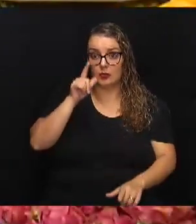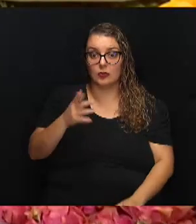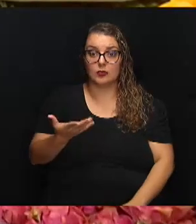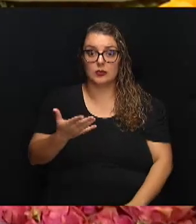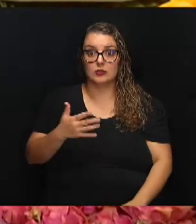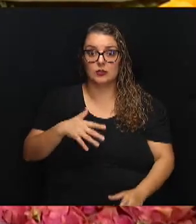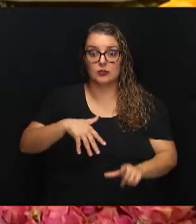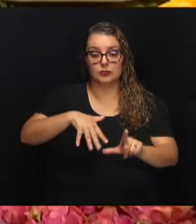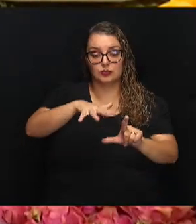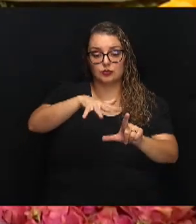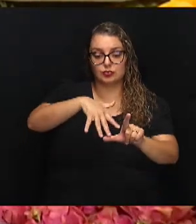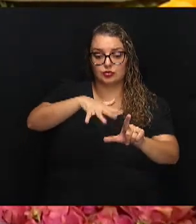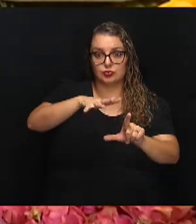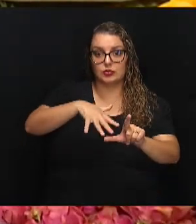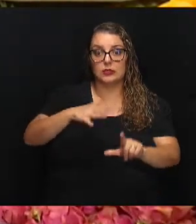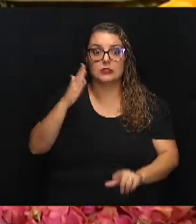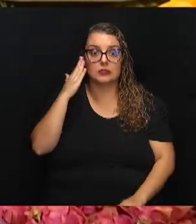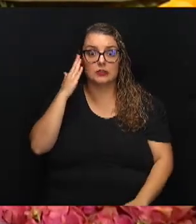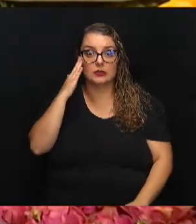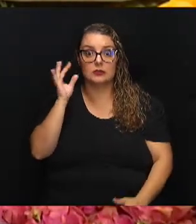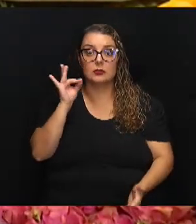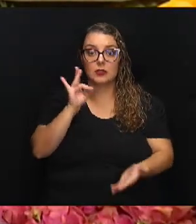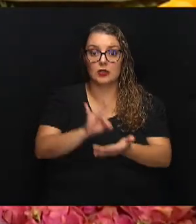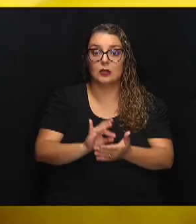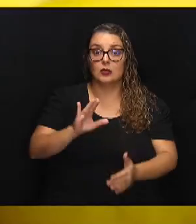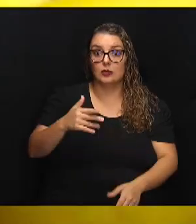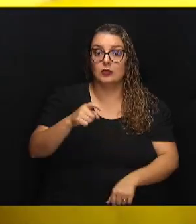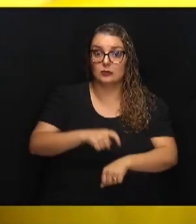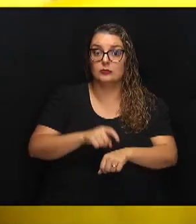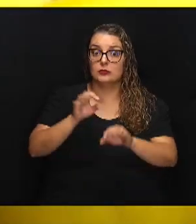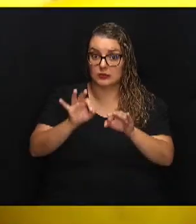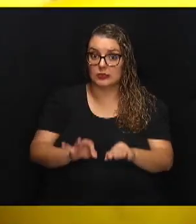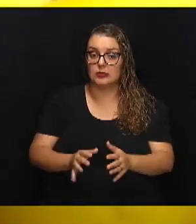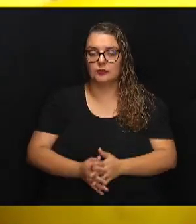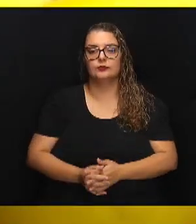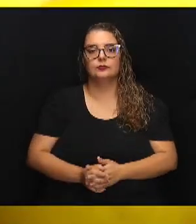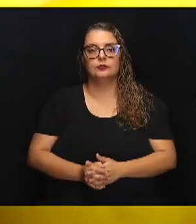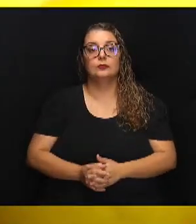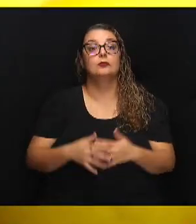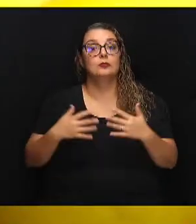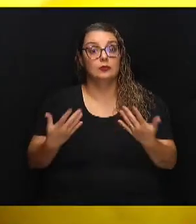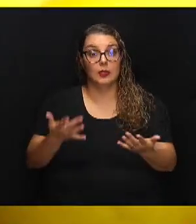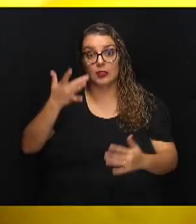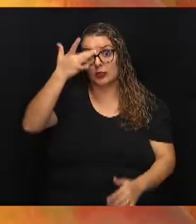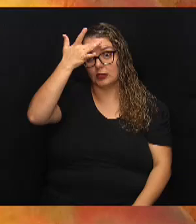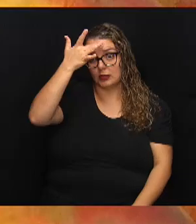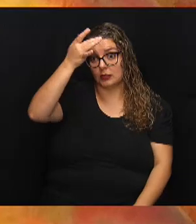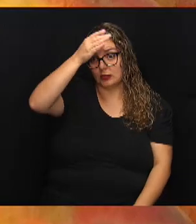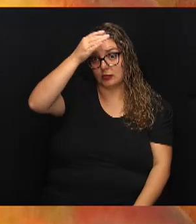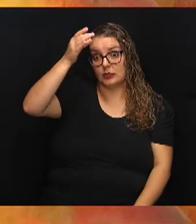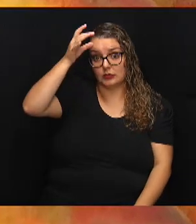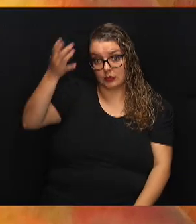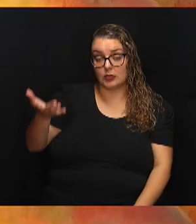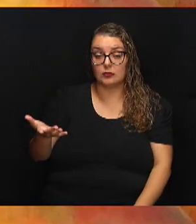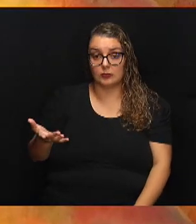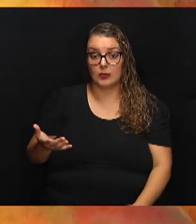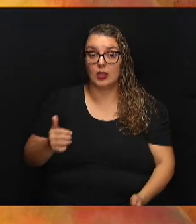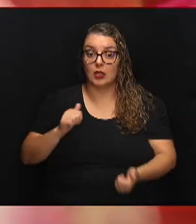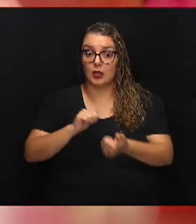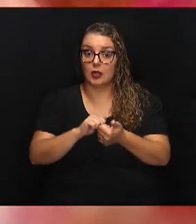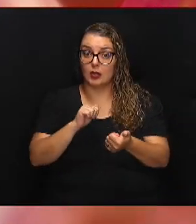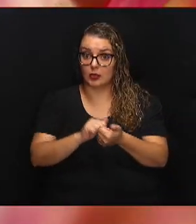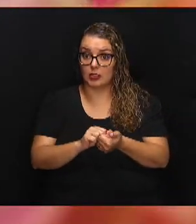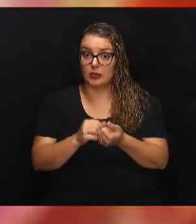escanear, saber a veracidade e o frescor do produto em tempo real. Para o consumidor, a qualidade e o frescor do